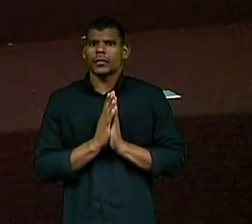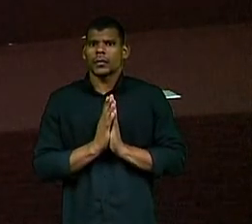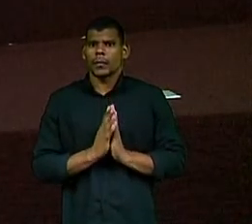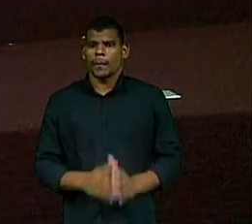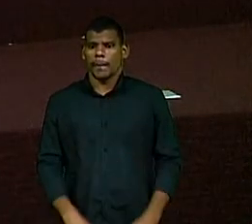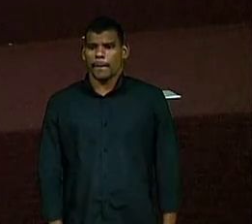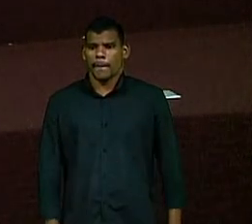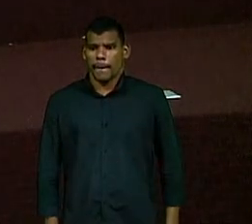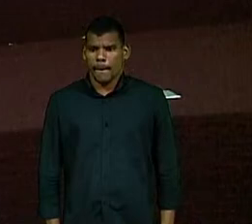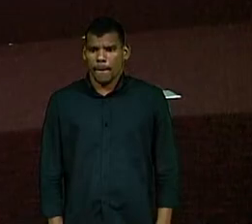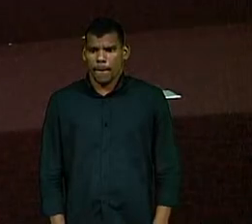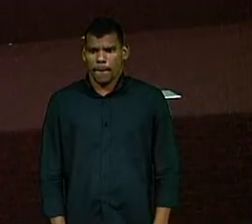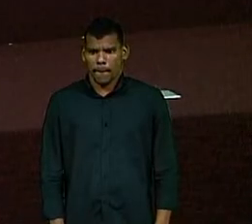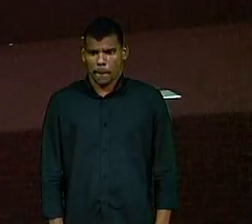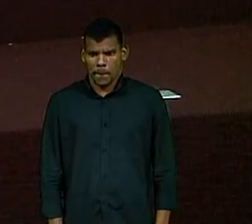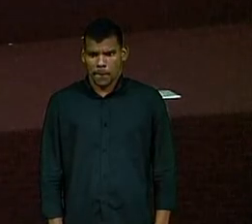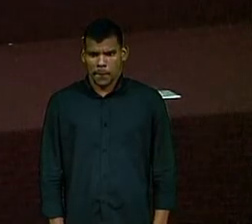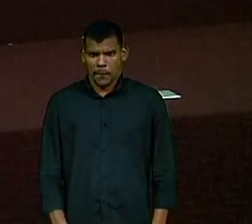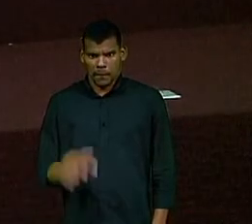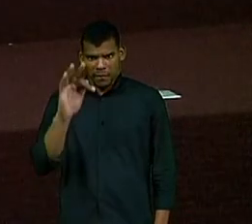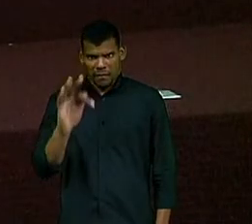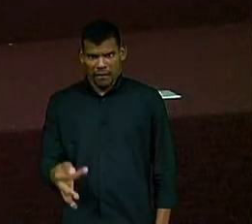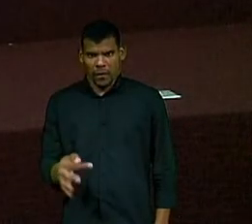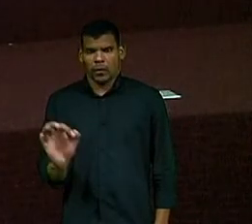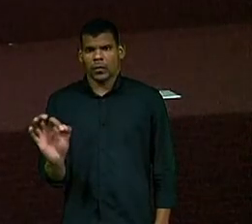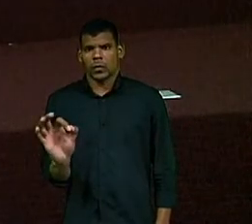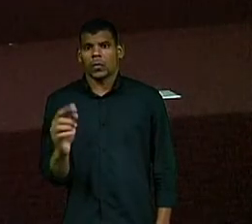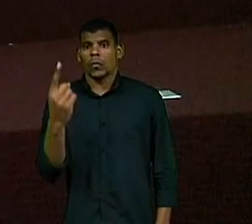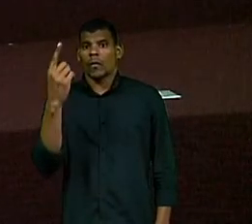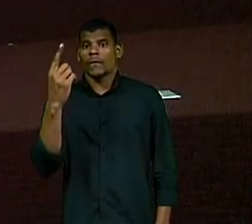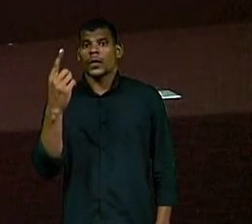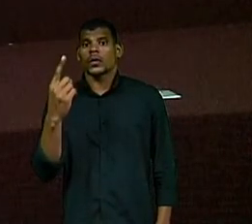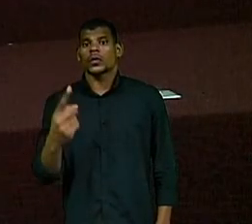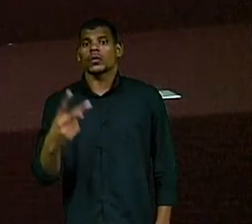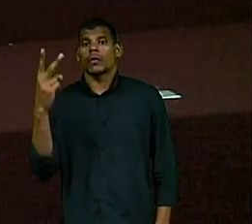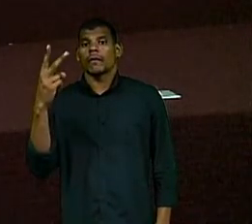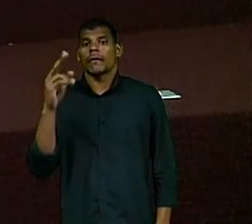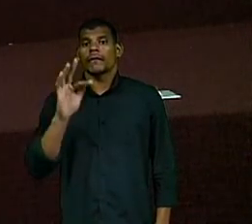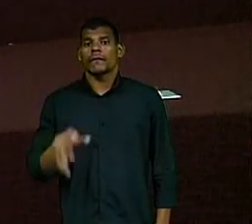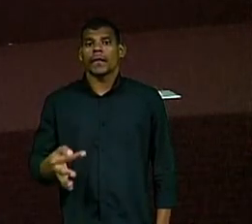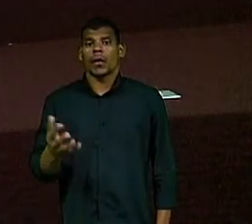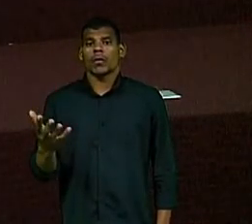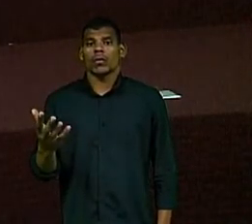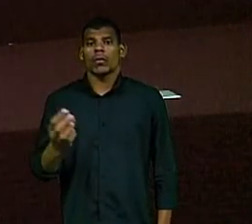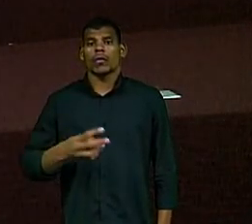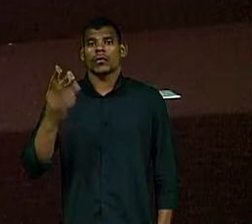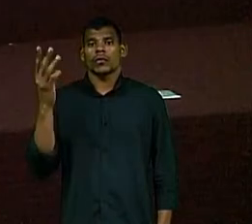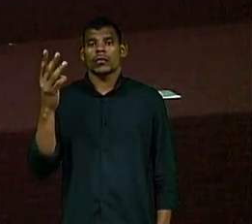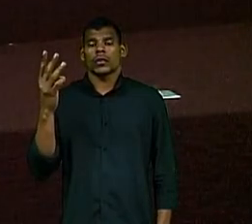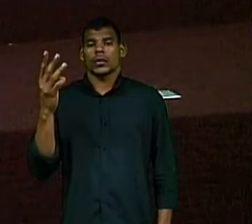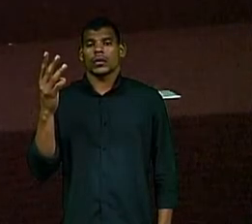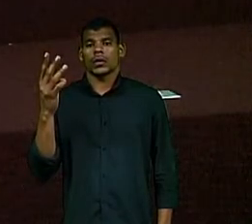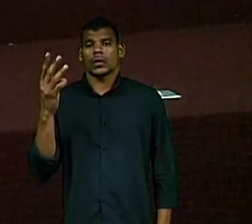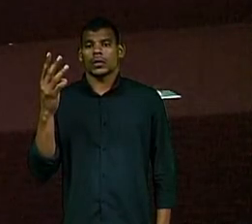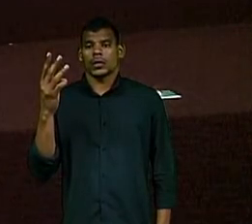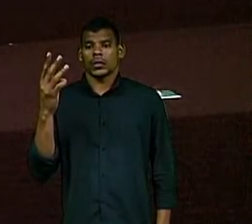quem não faltou quem faltou uma quem faltou duas quem faltou